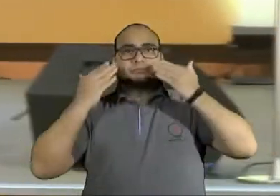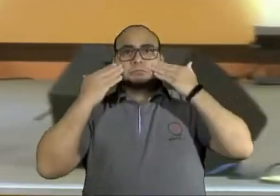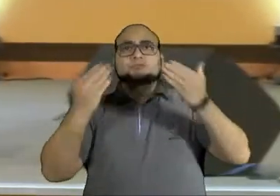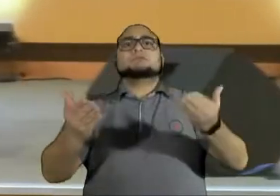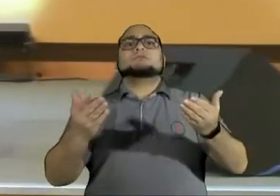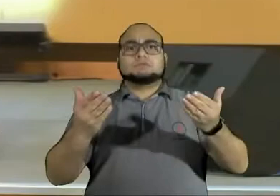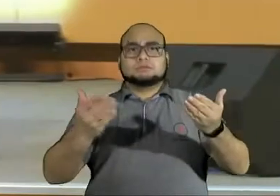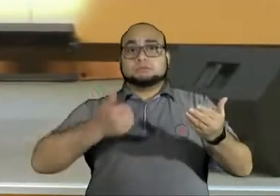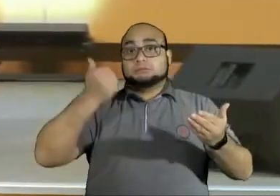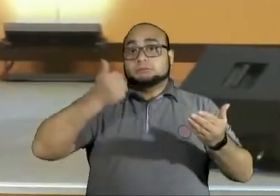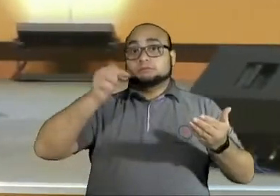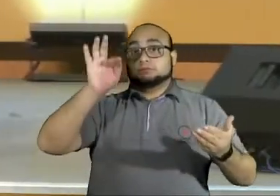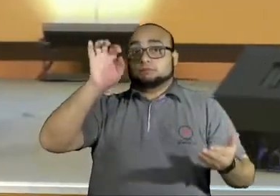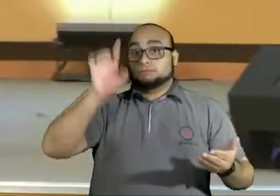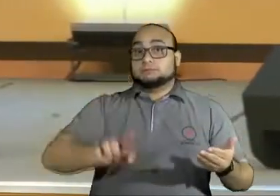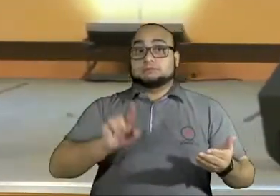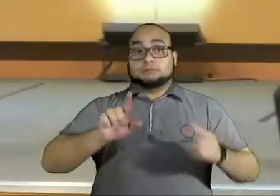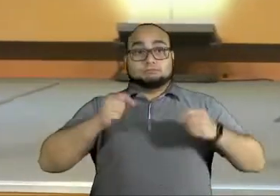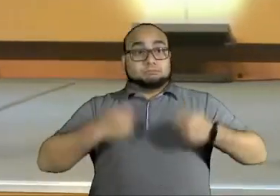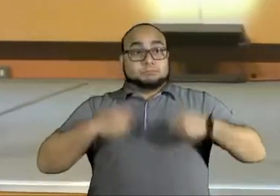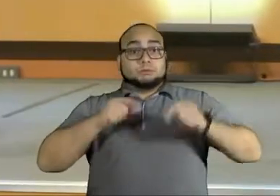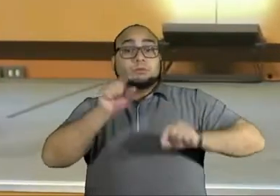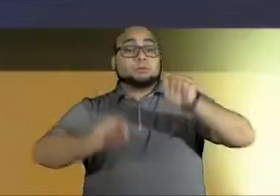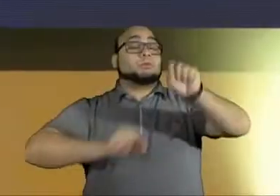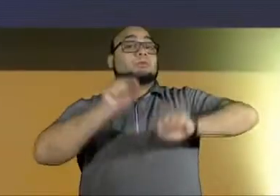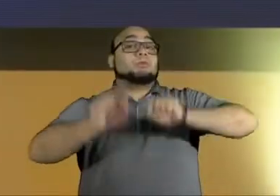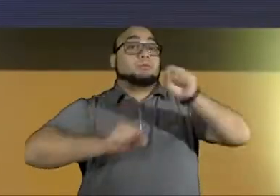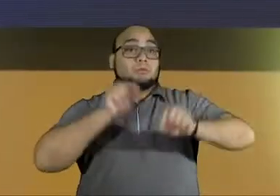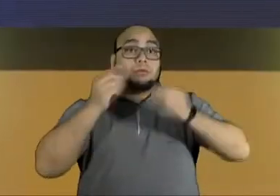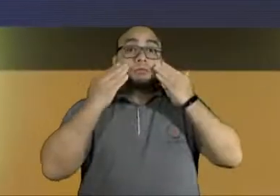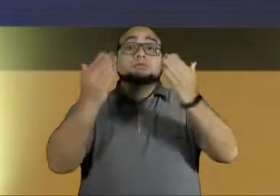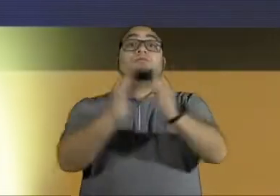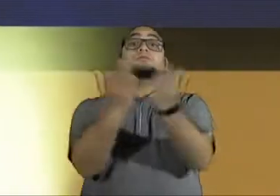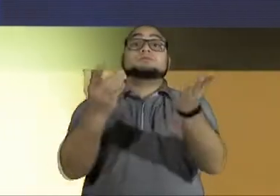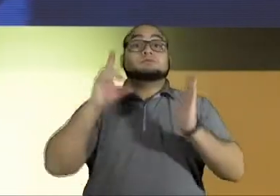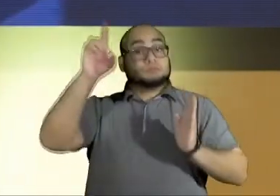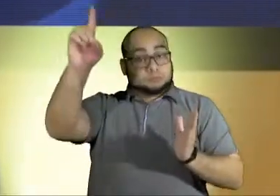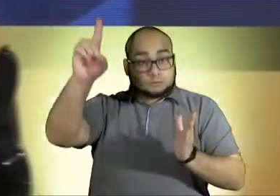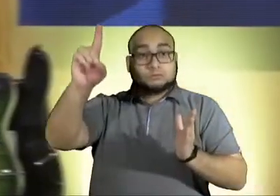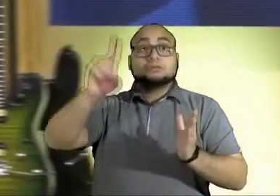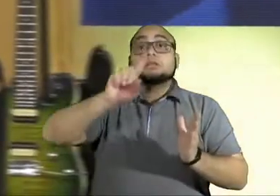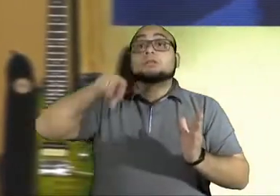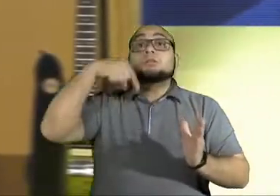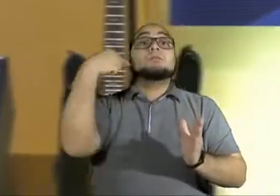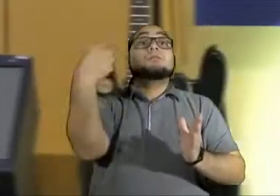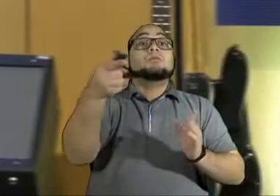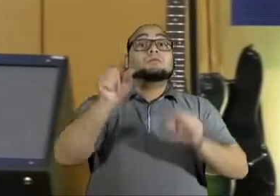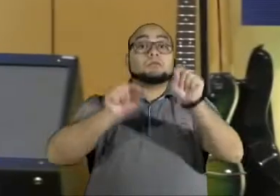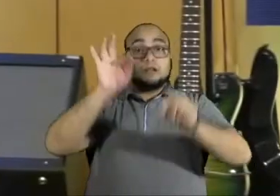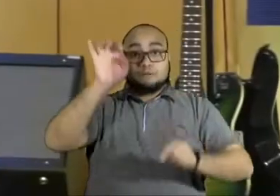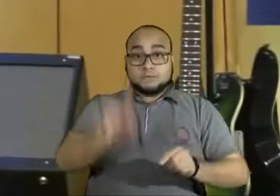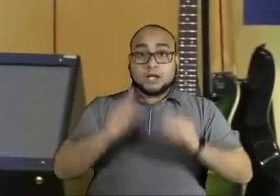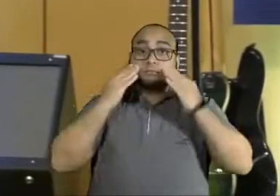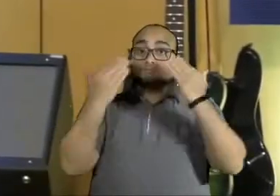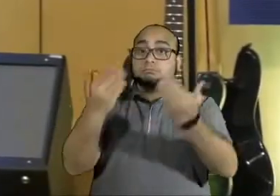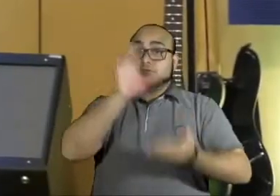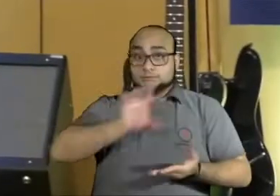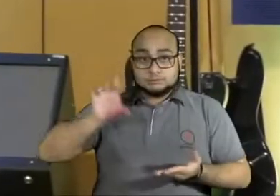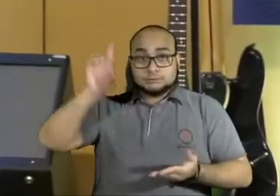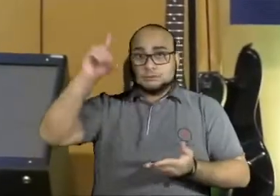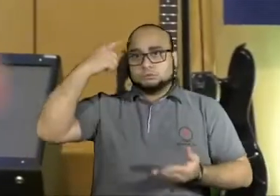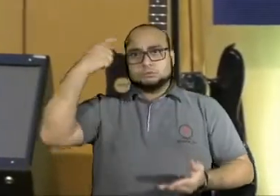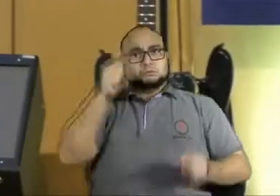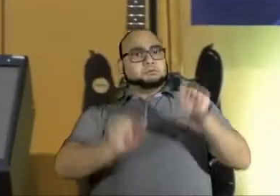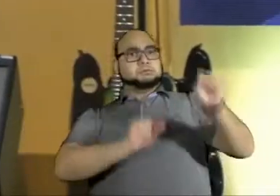Eu primeiro preciso manifestar em minha palavra e a minha fé se manifestará diante de Deus. Camila, eu não entendi. Vai entender que eu vou falar